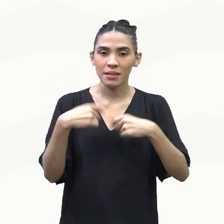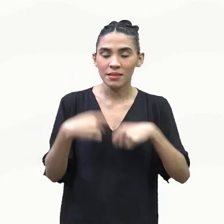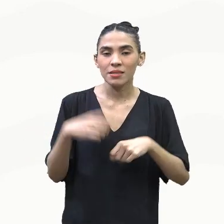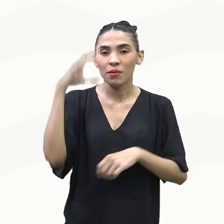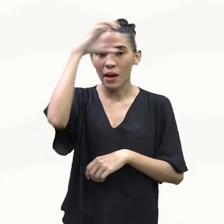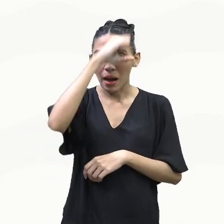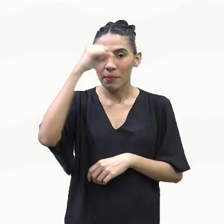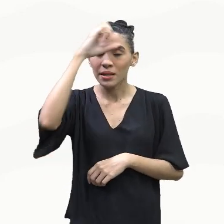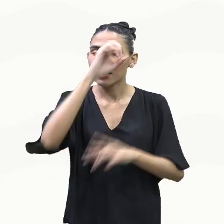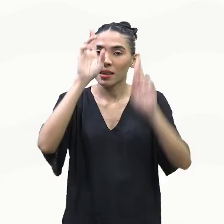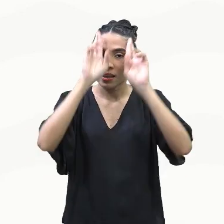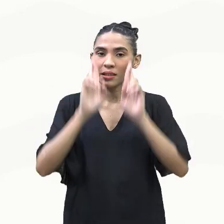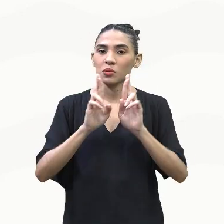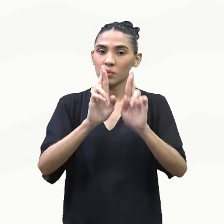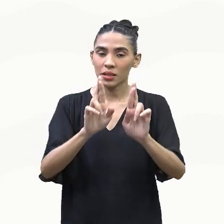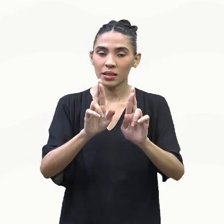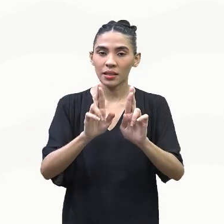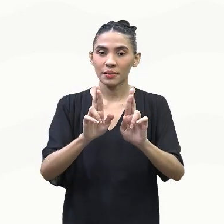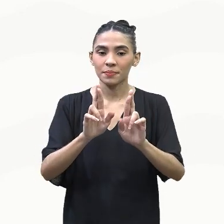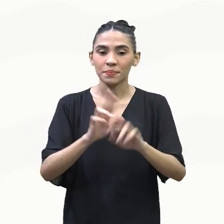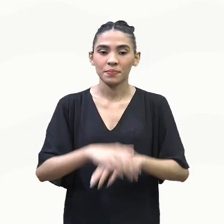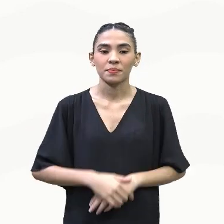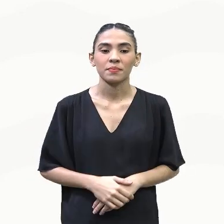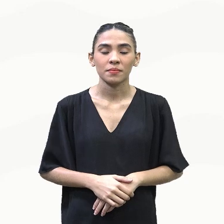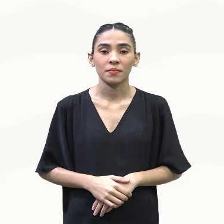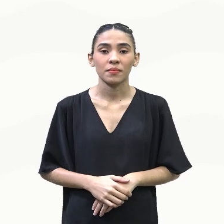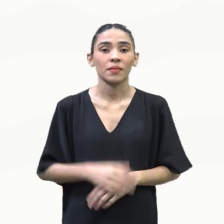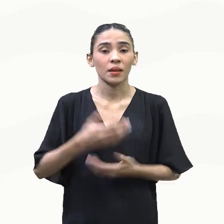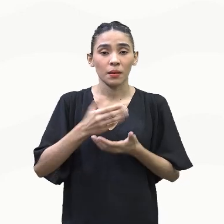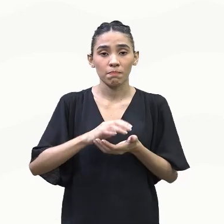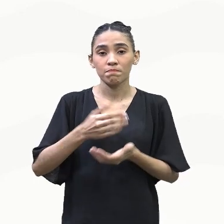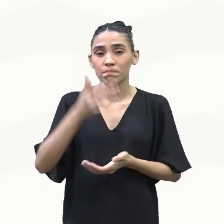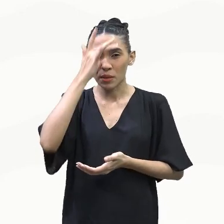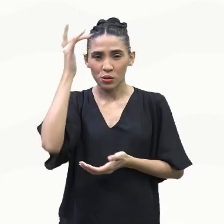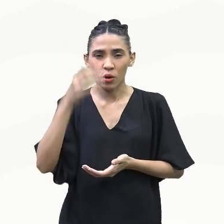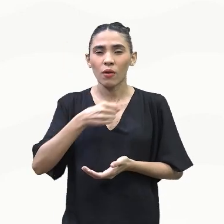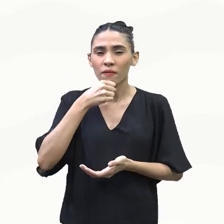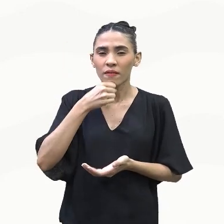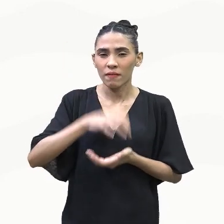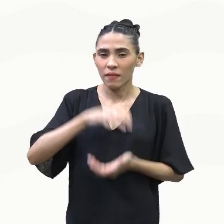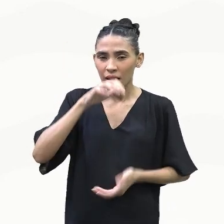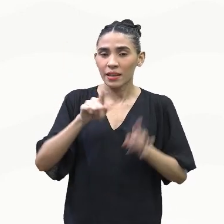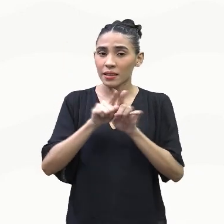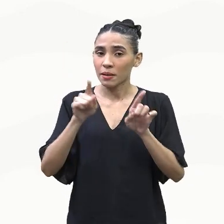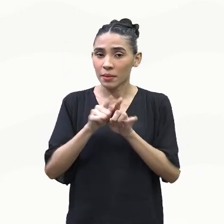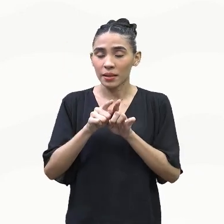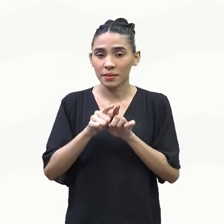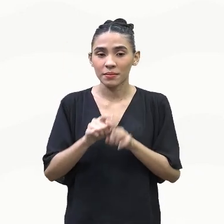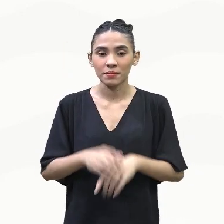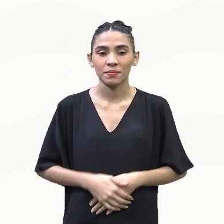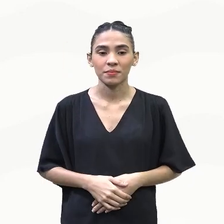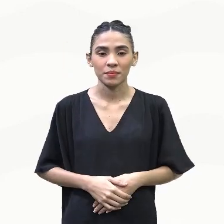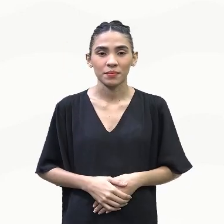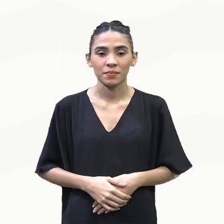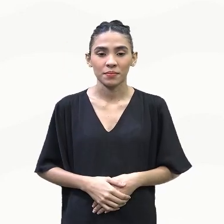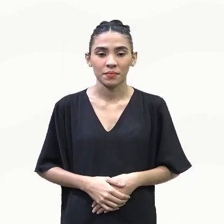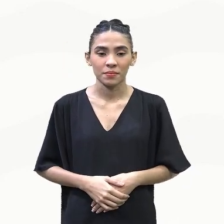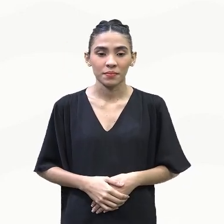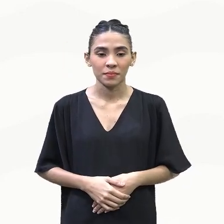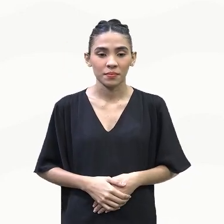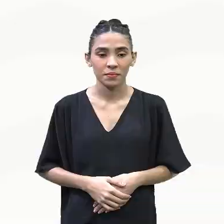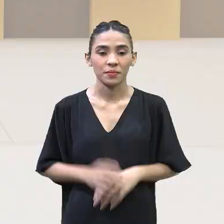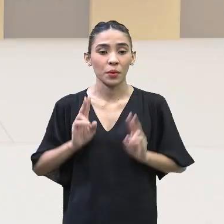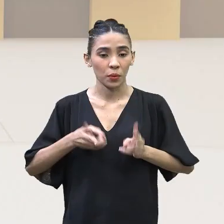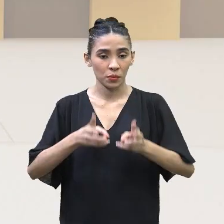aprender a respeitar esses contrastes. E os idosos também, que, por sinal, hoje é dia do idoso. Vamos